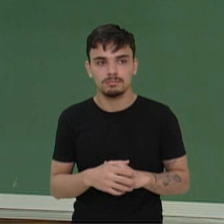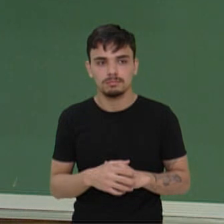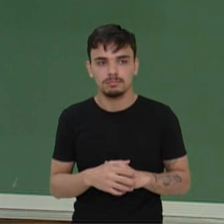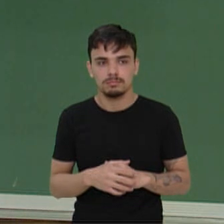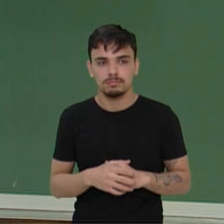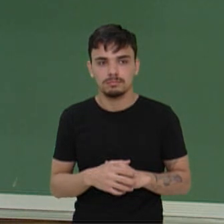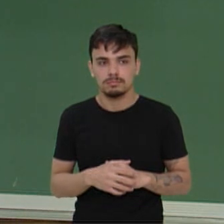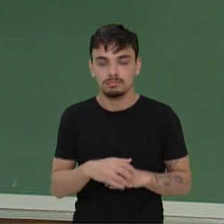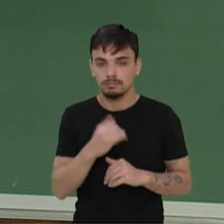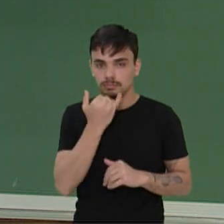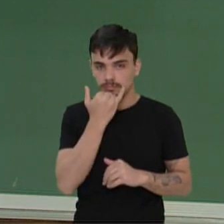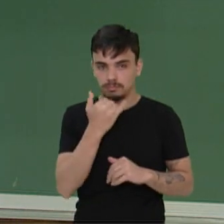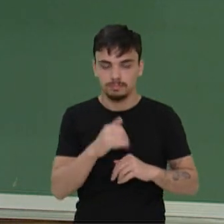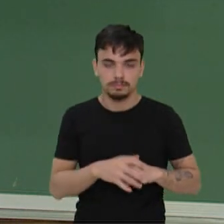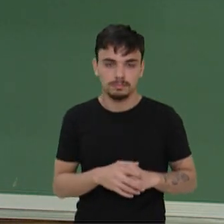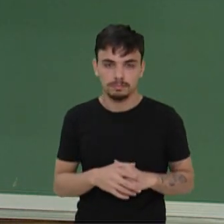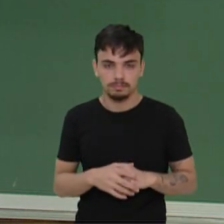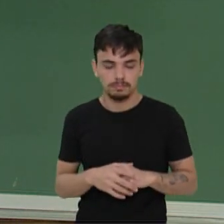Desculpa.